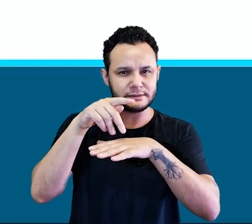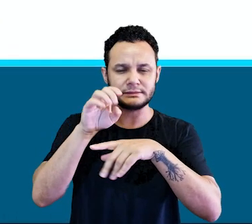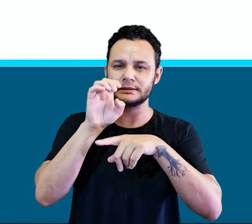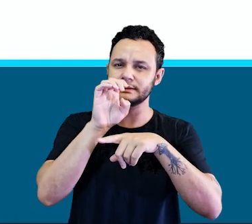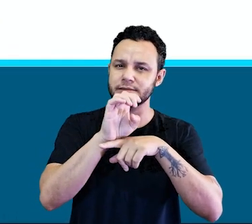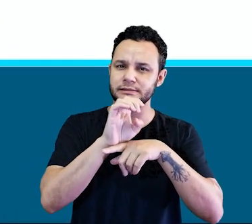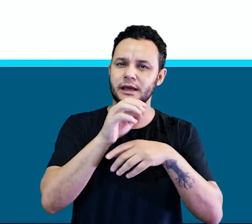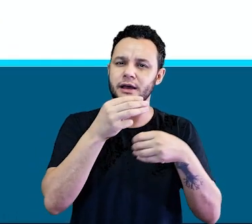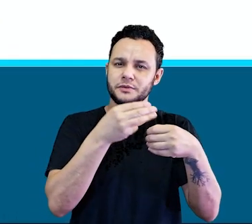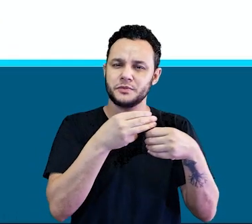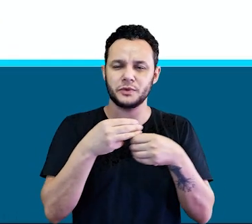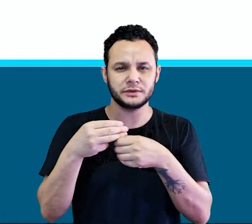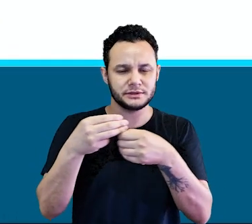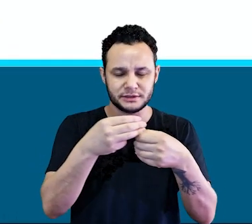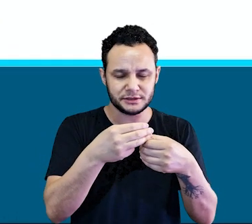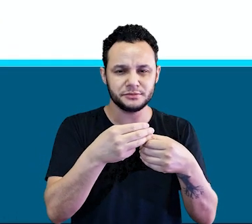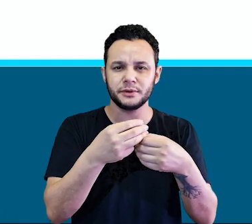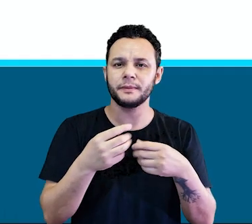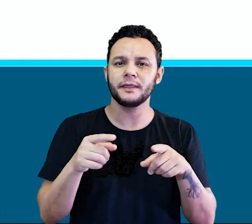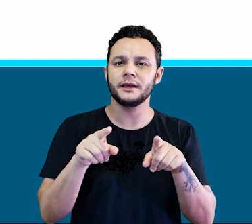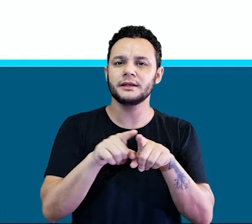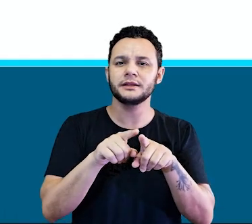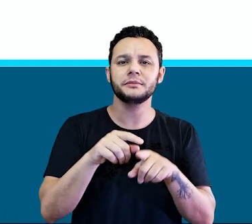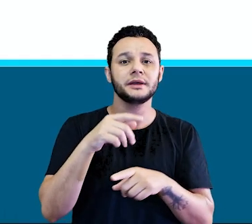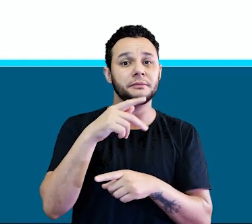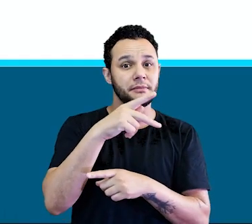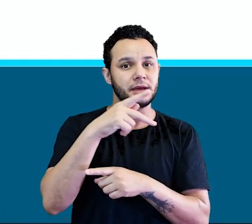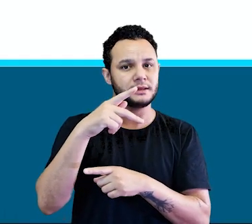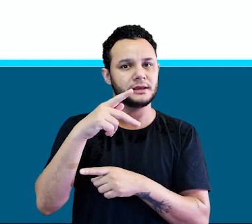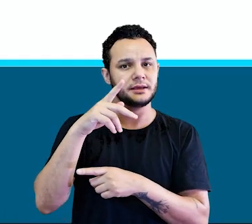municípios e, mais especialmente, entender o